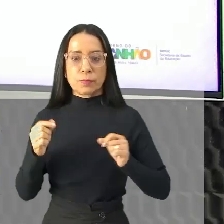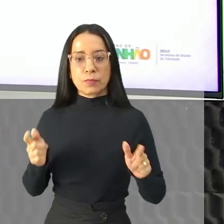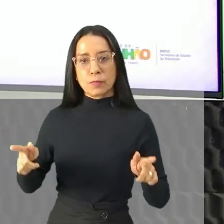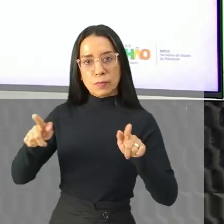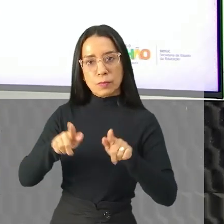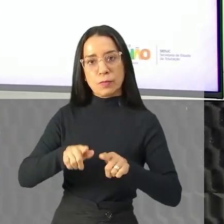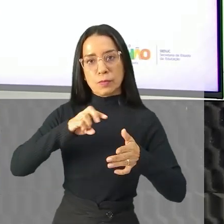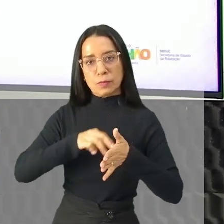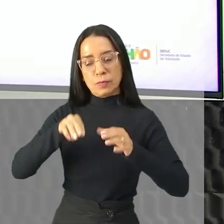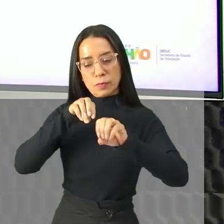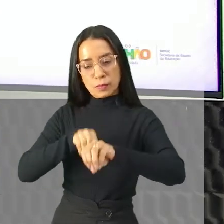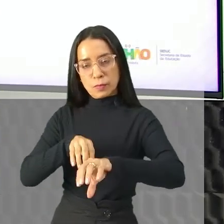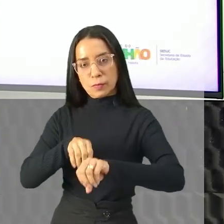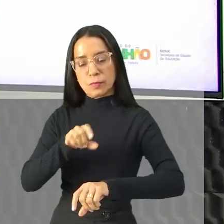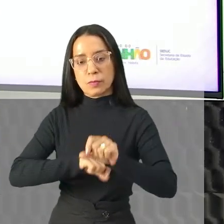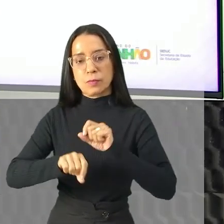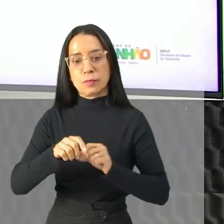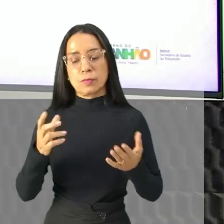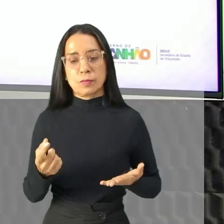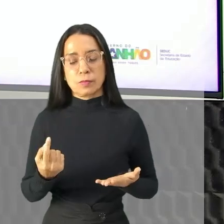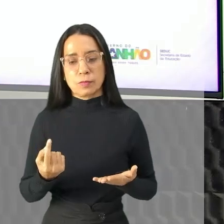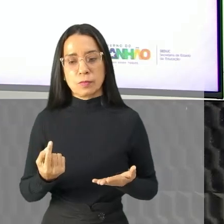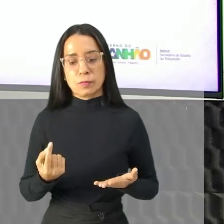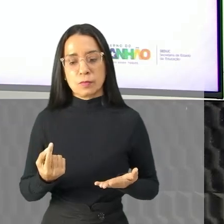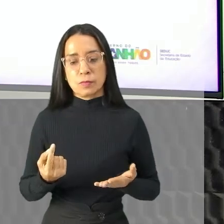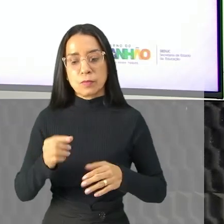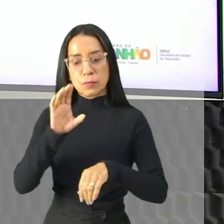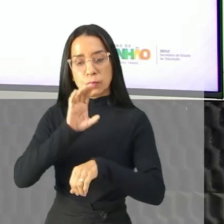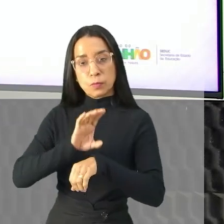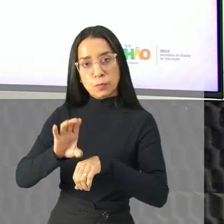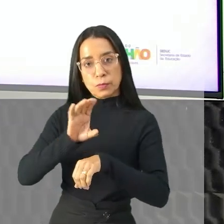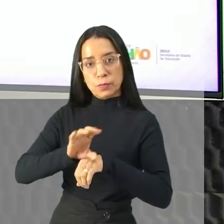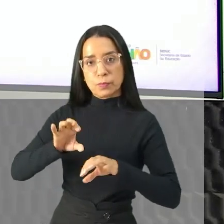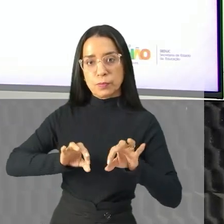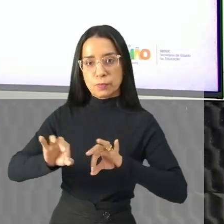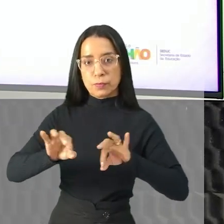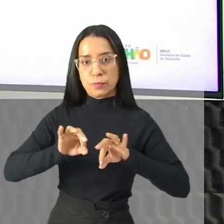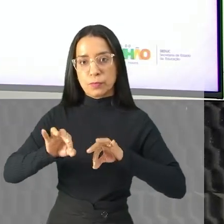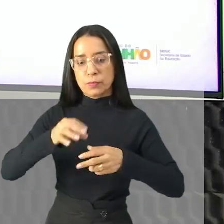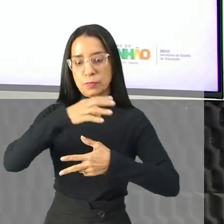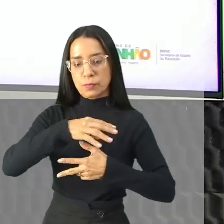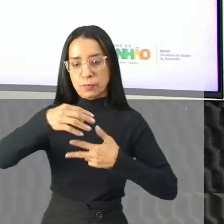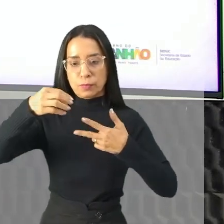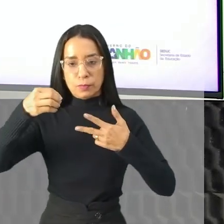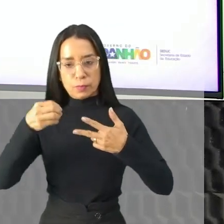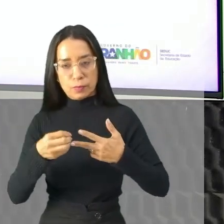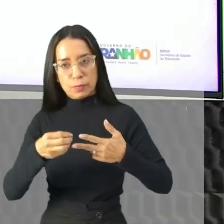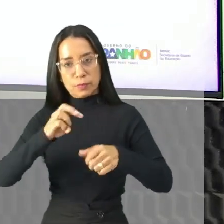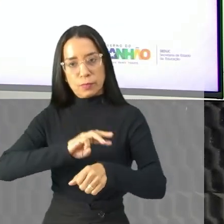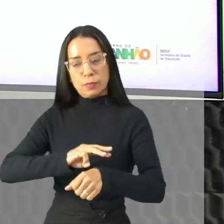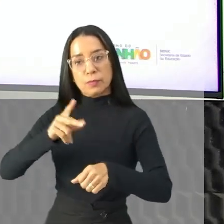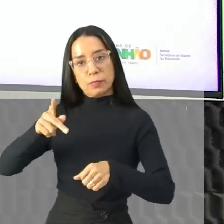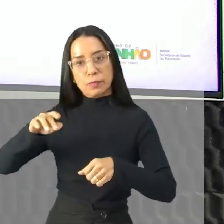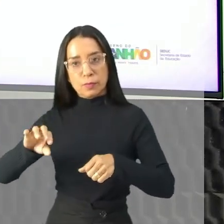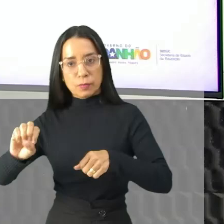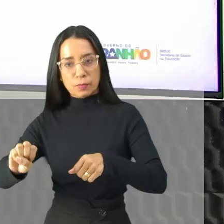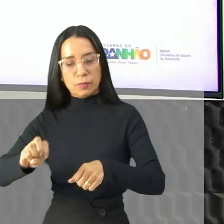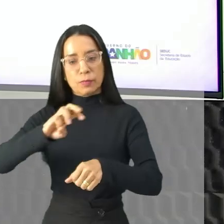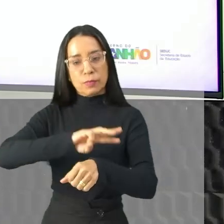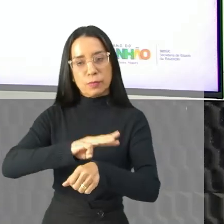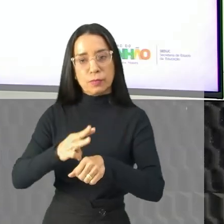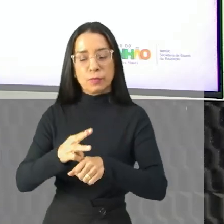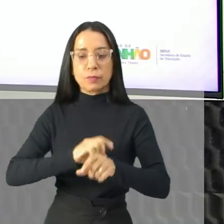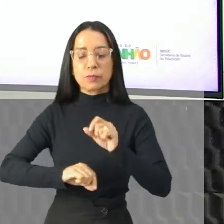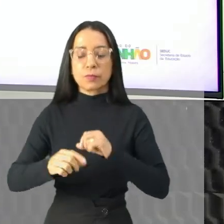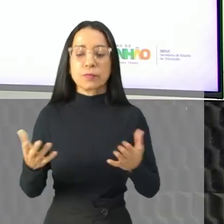da Secretaria de Educação, no nosso cursinho aqui, preparatório para o Enem, para o PAS, né? Vestibular PAS,